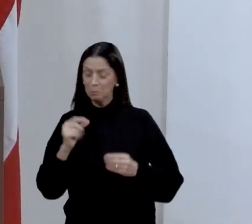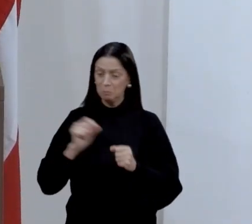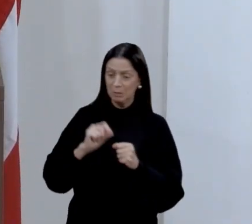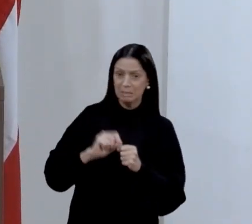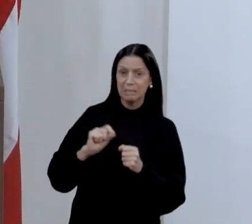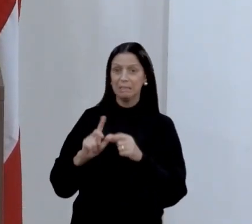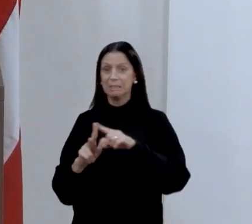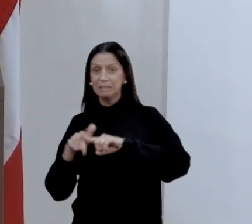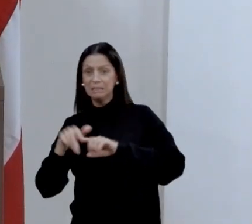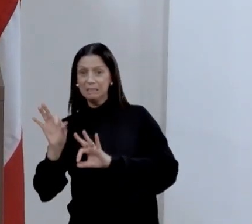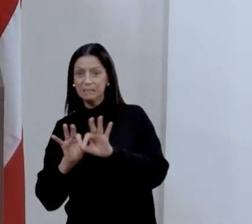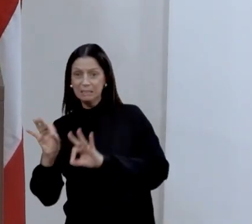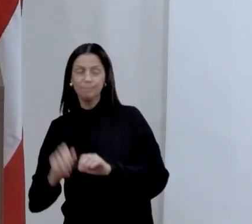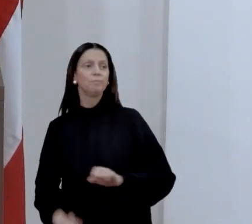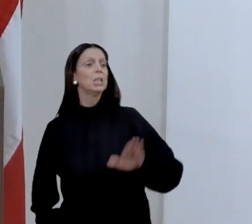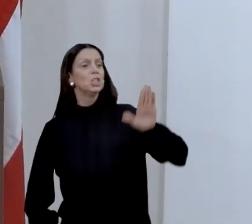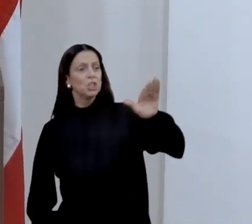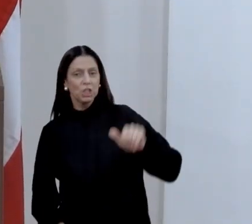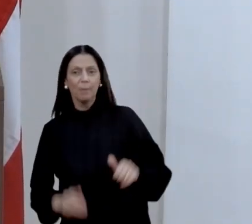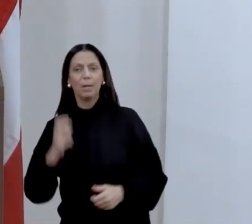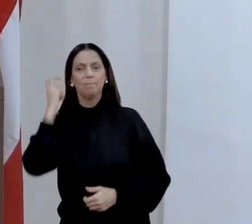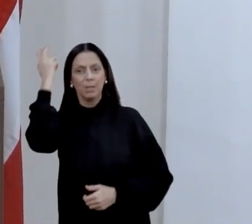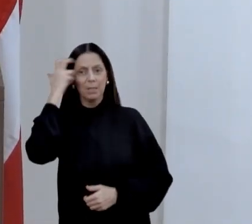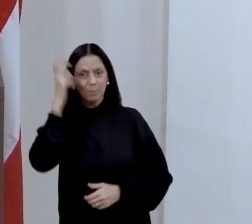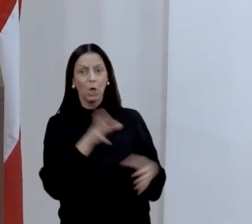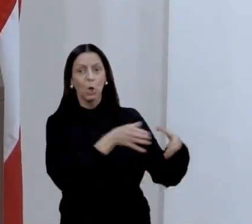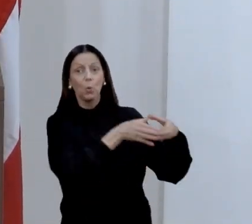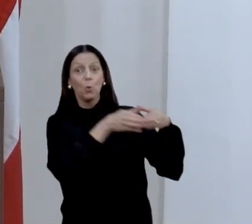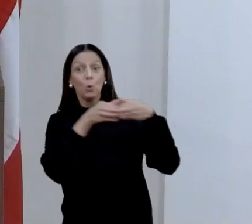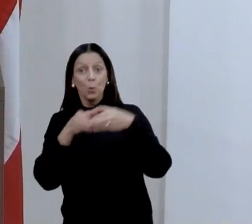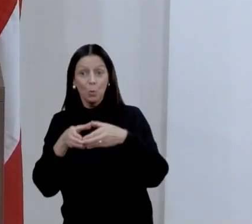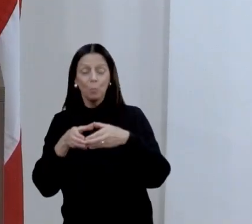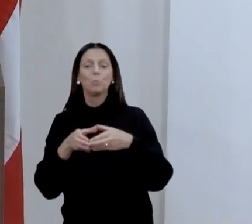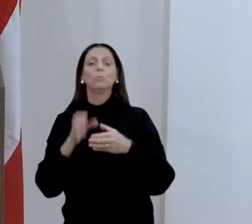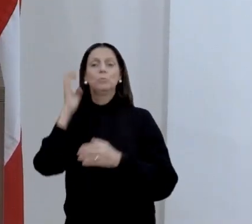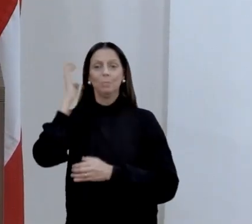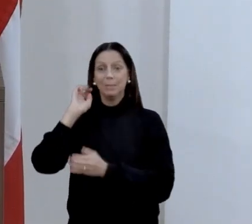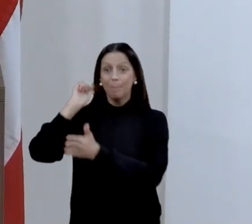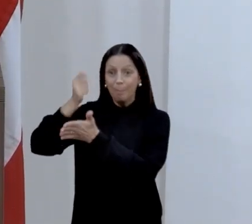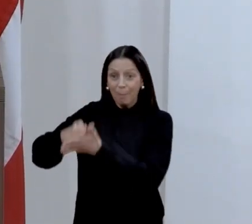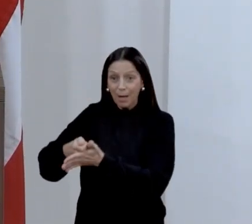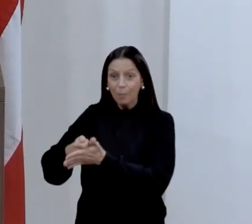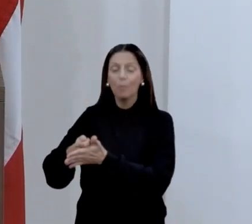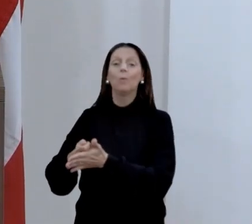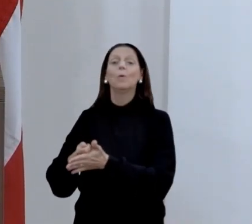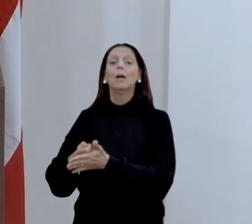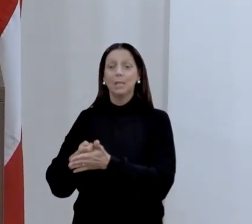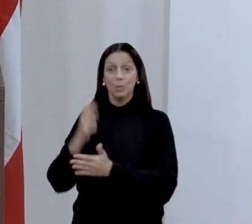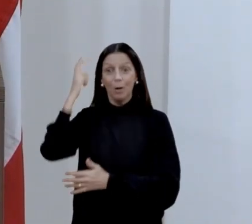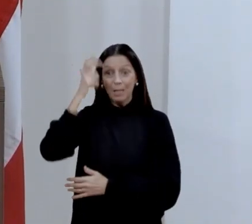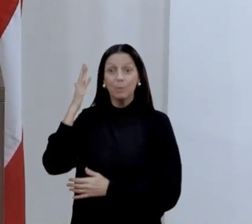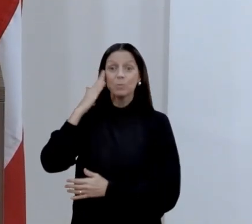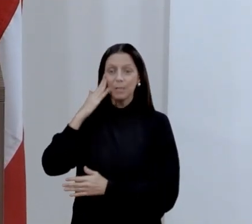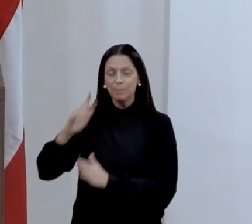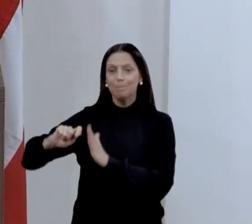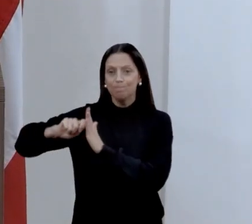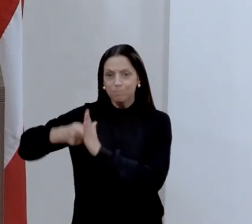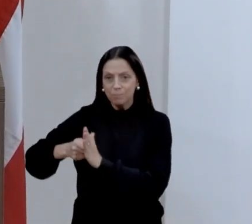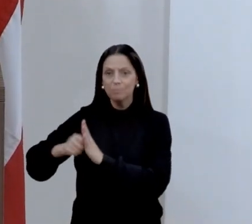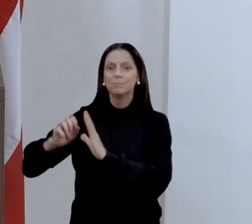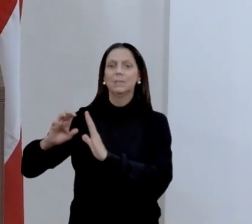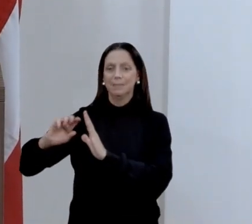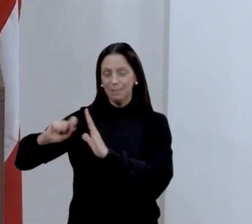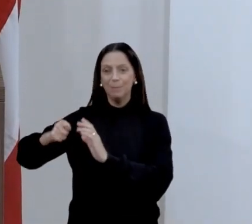desse equipamento, chamaram o Alemão com um grupo de empresários pagou. Então, prefeito, pelo amor de Deus, o senhor já é mal